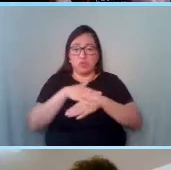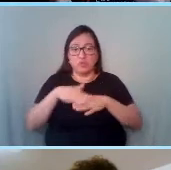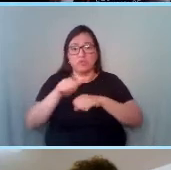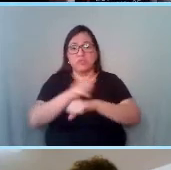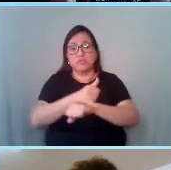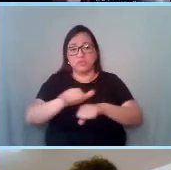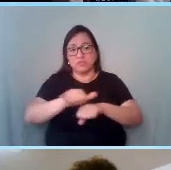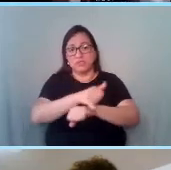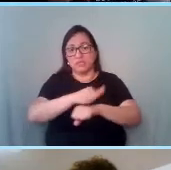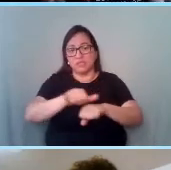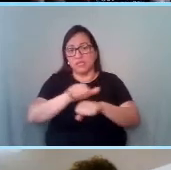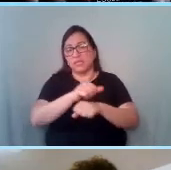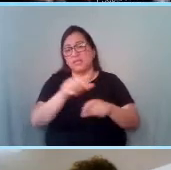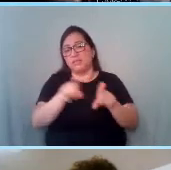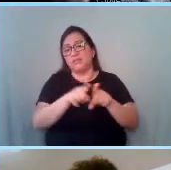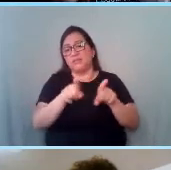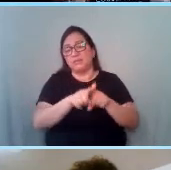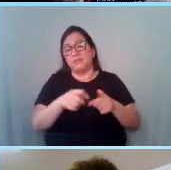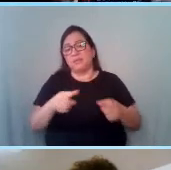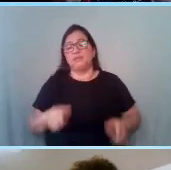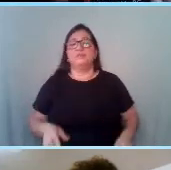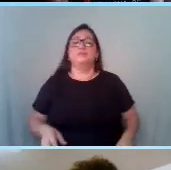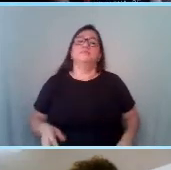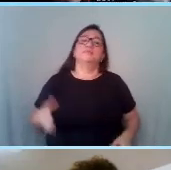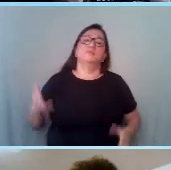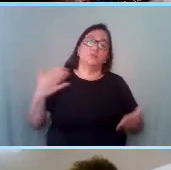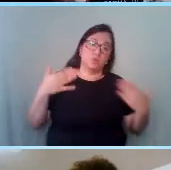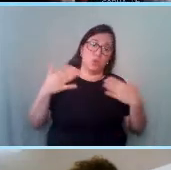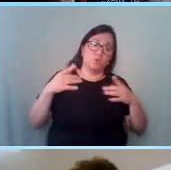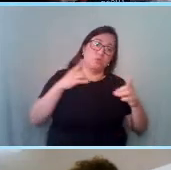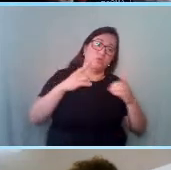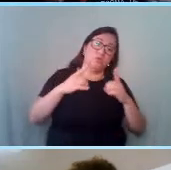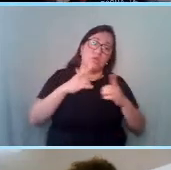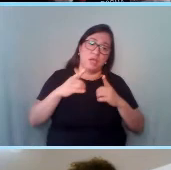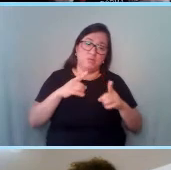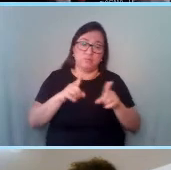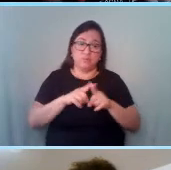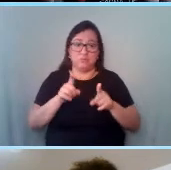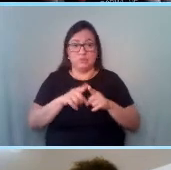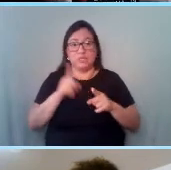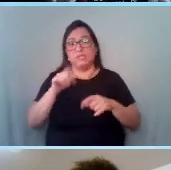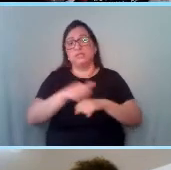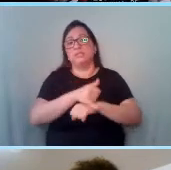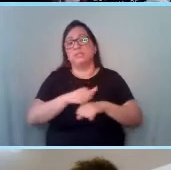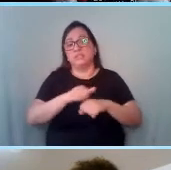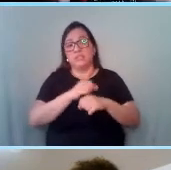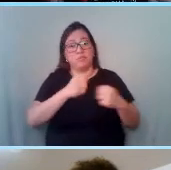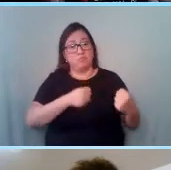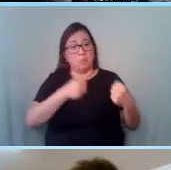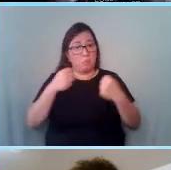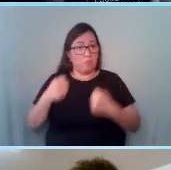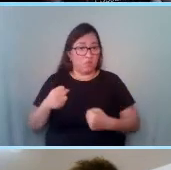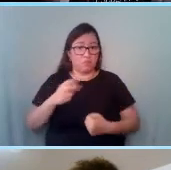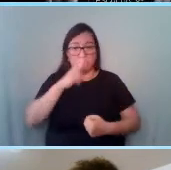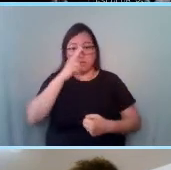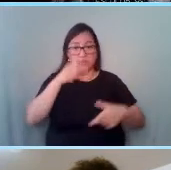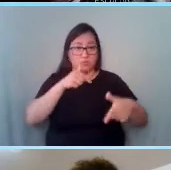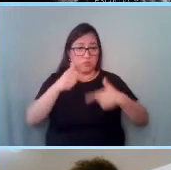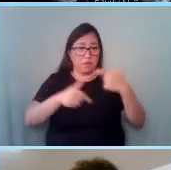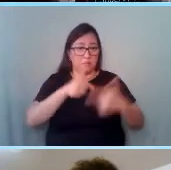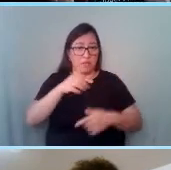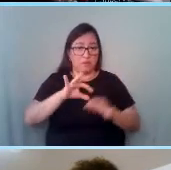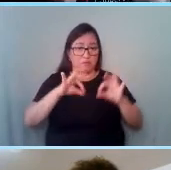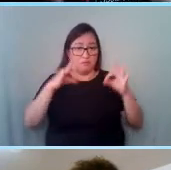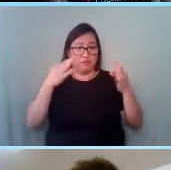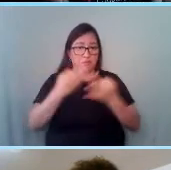que a gente, nos nossos diálogos, foi pensando que seriam estratégias potentes para o trabalho com famílias e